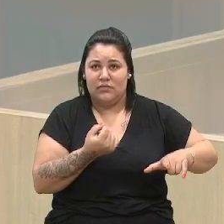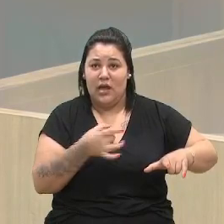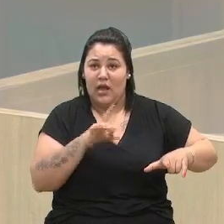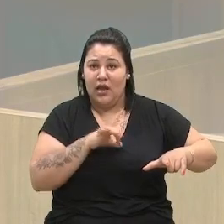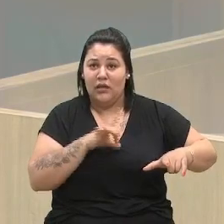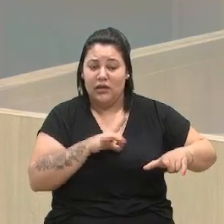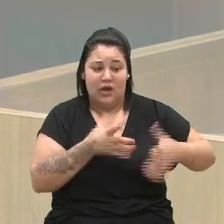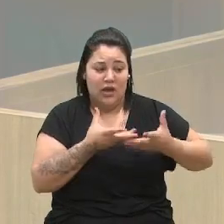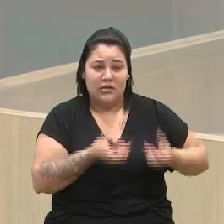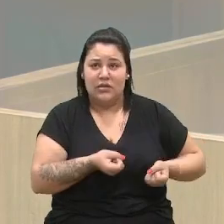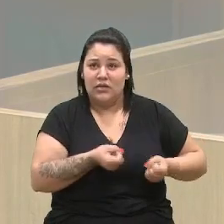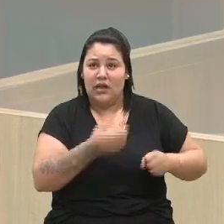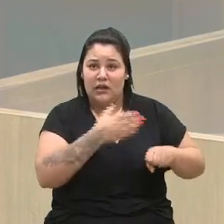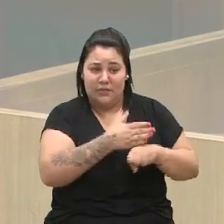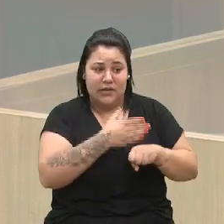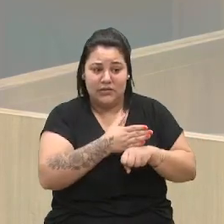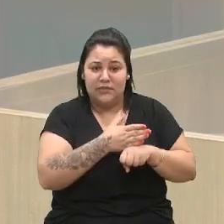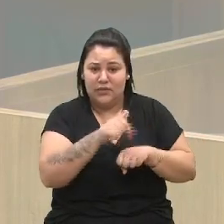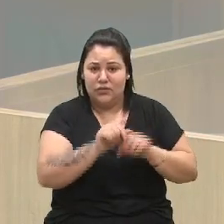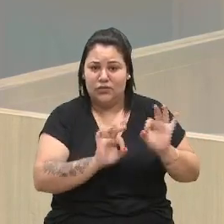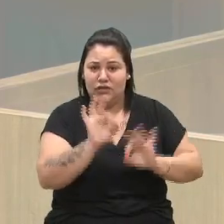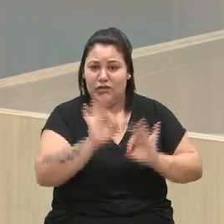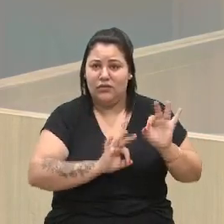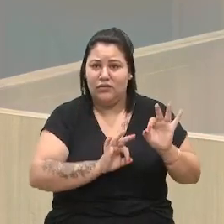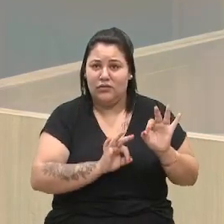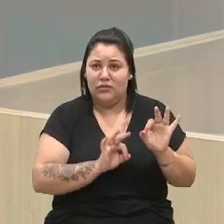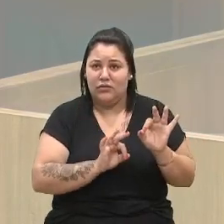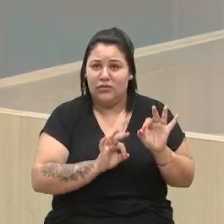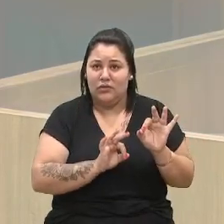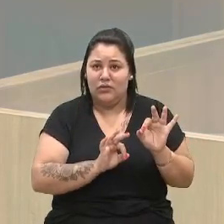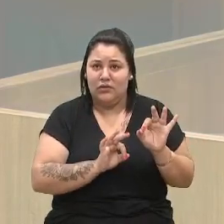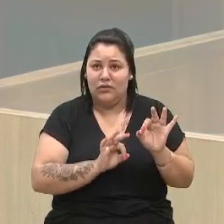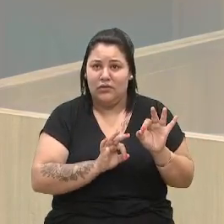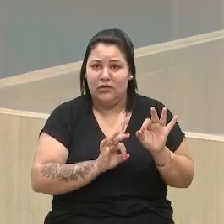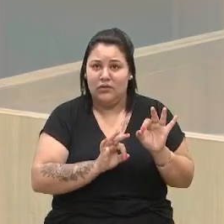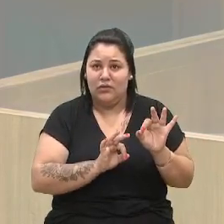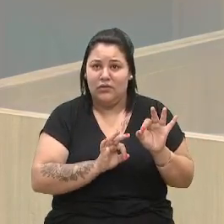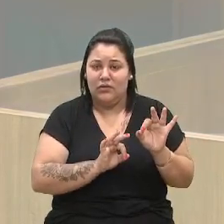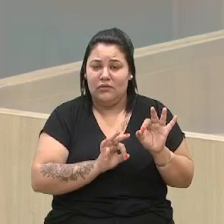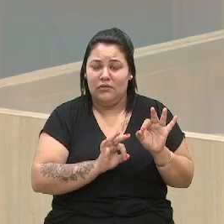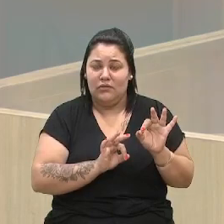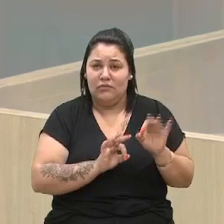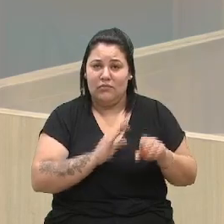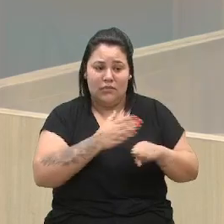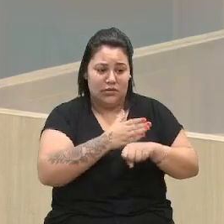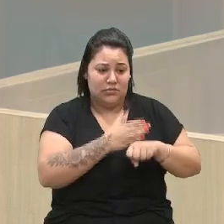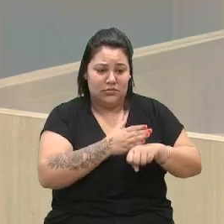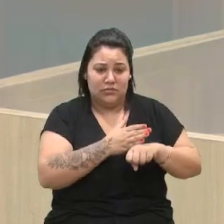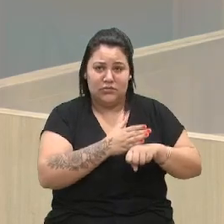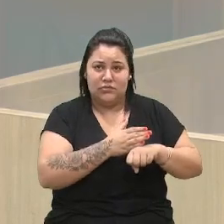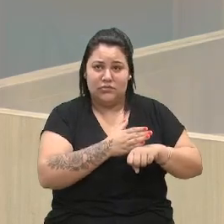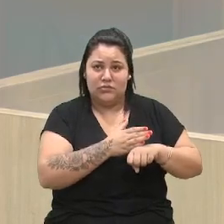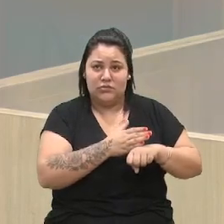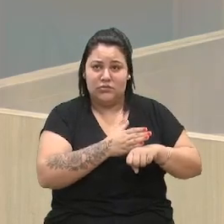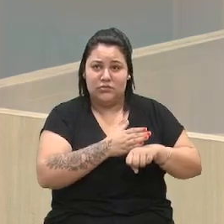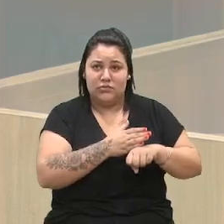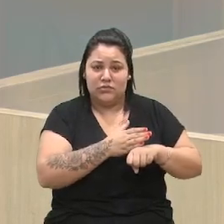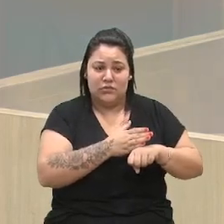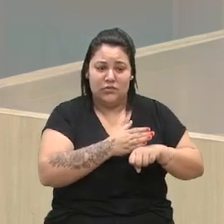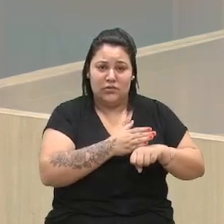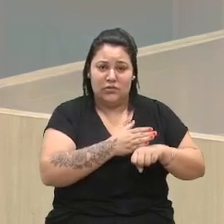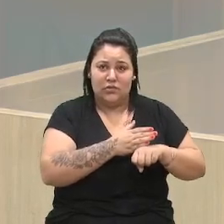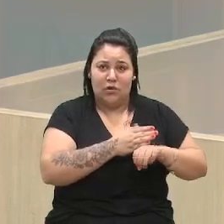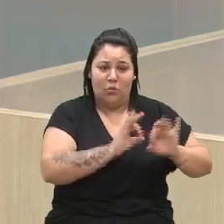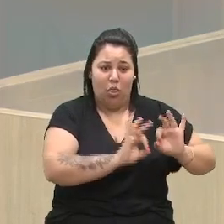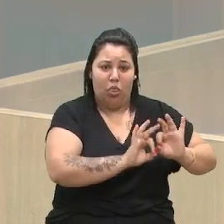contemplada. Ela se encontra, está aqui. Da doutora Cisa Antônio Mariana até a rua Zedir